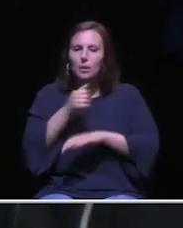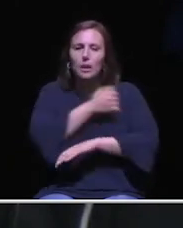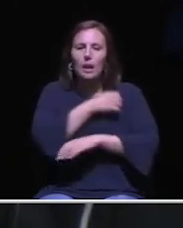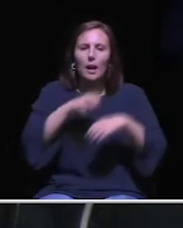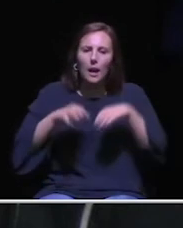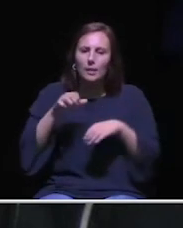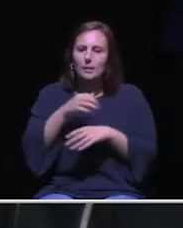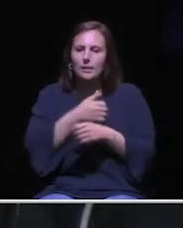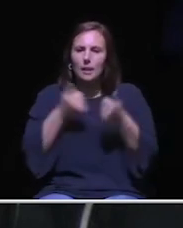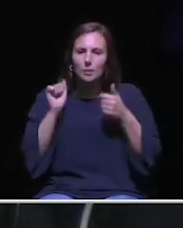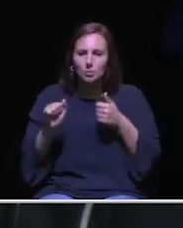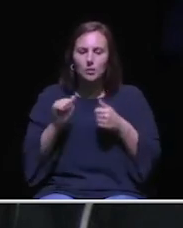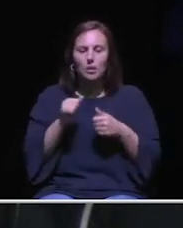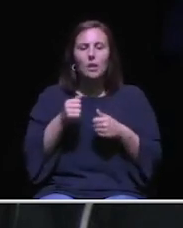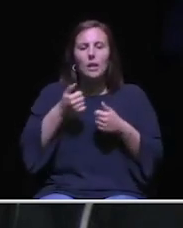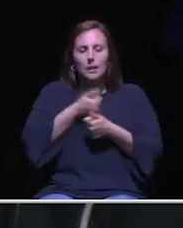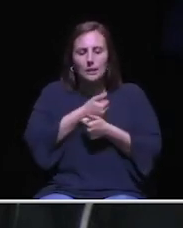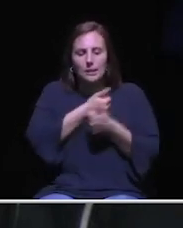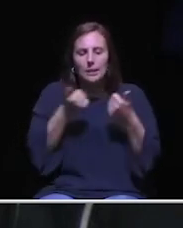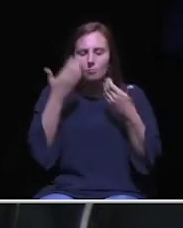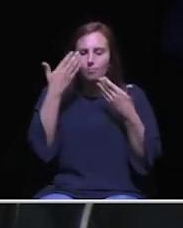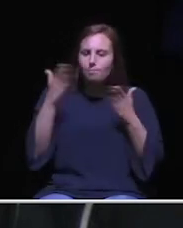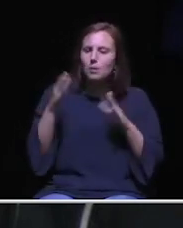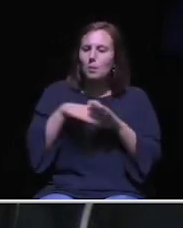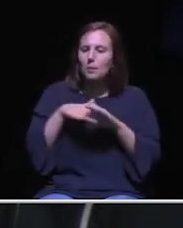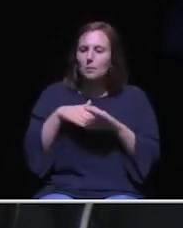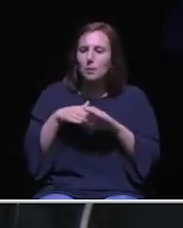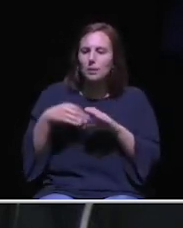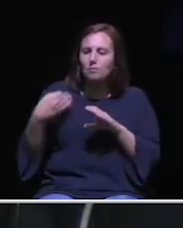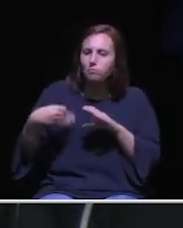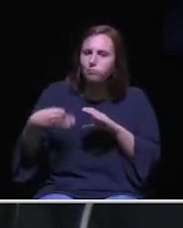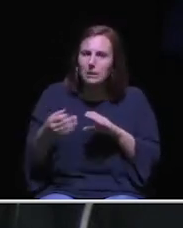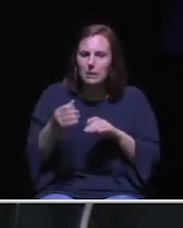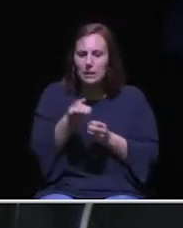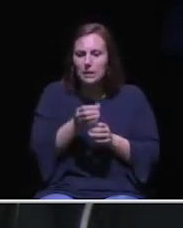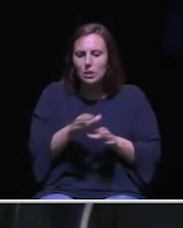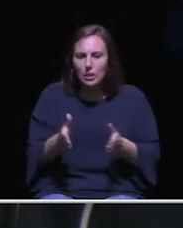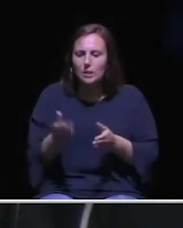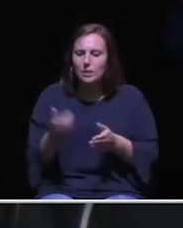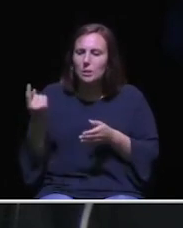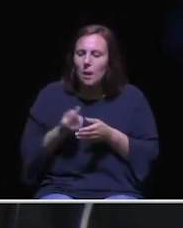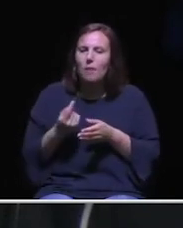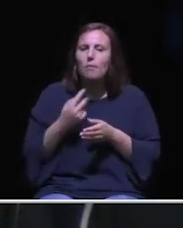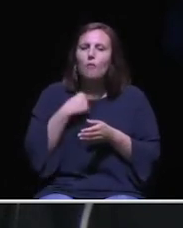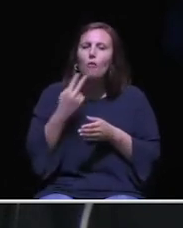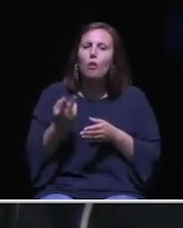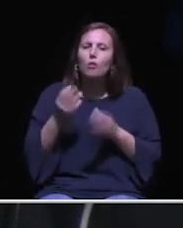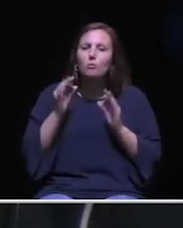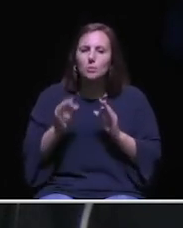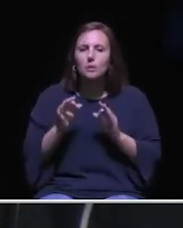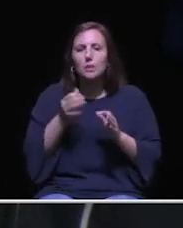cidade. Abrir a cidade, as ruas, as escolas à participação ativa das crianças, que devem ter voz ativa nos espaços e nas decisões que lhes